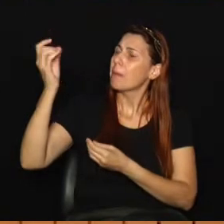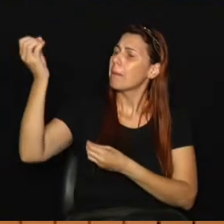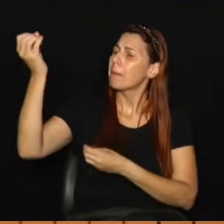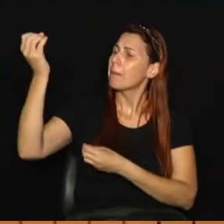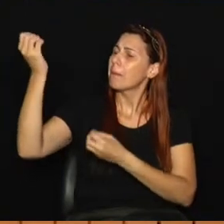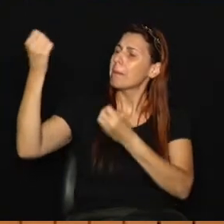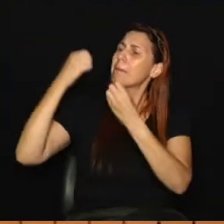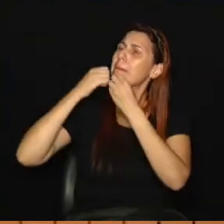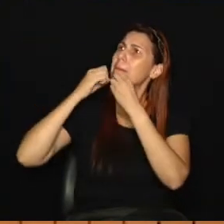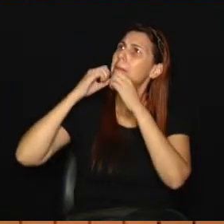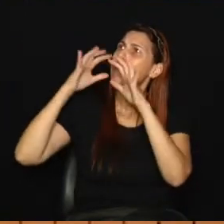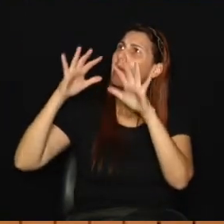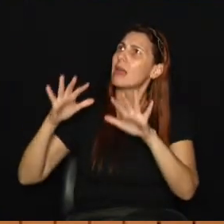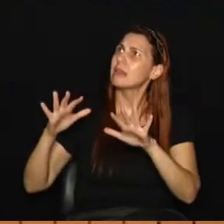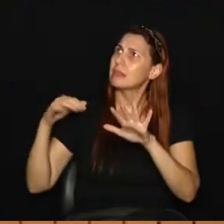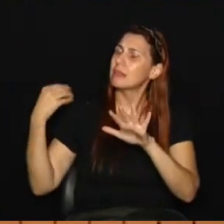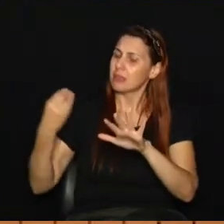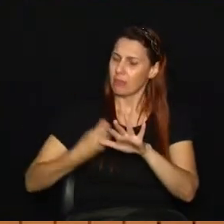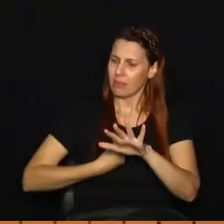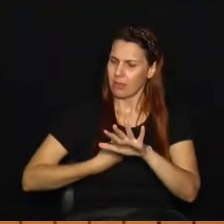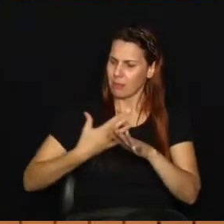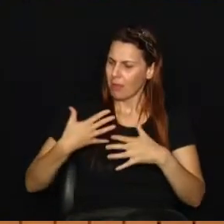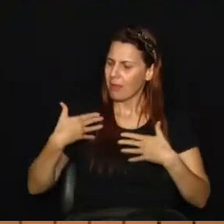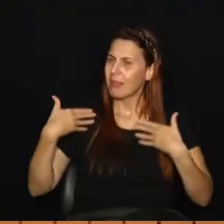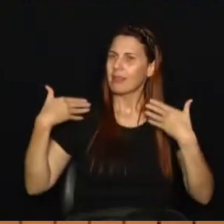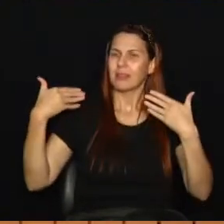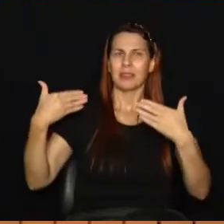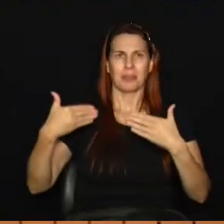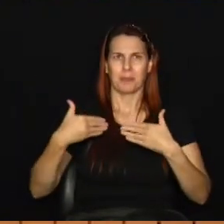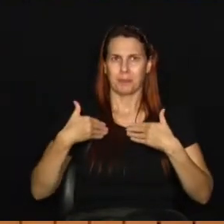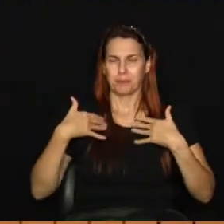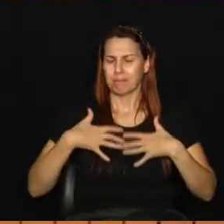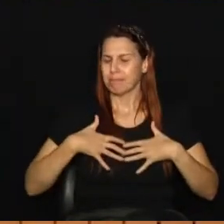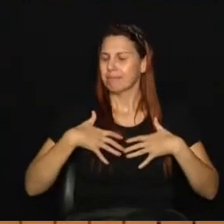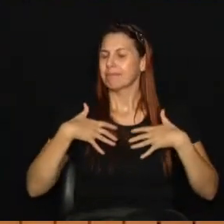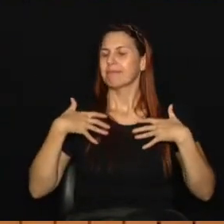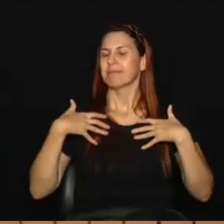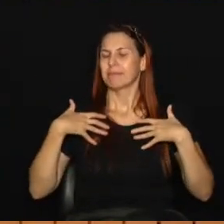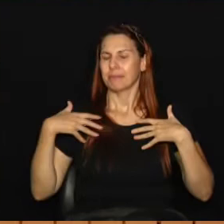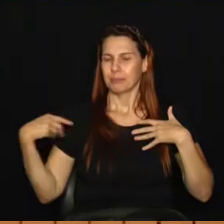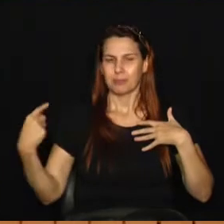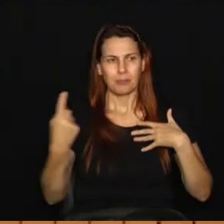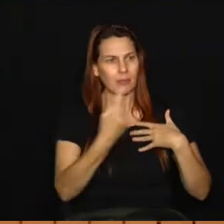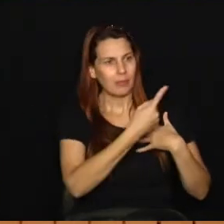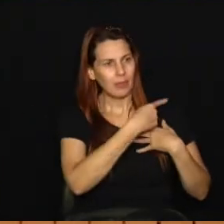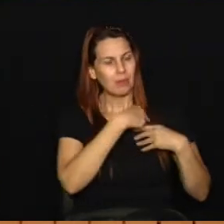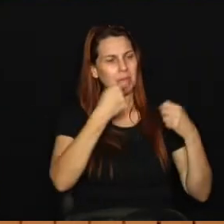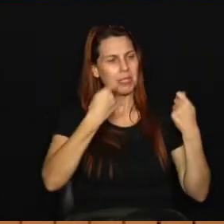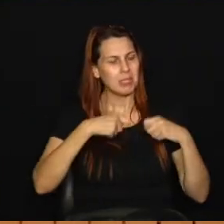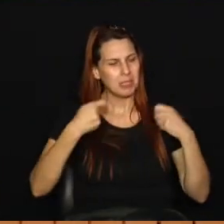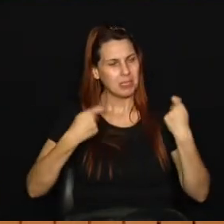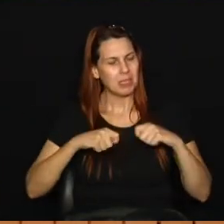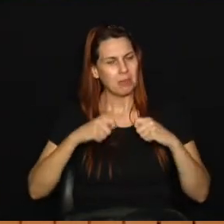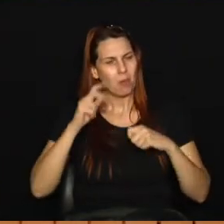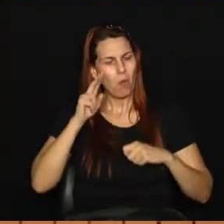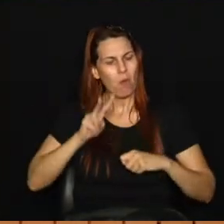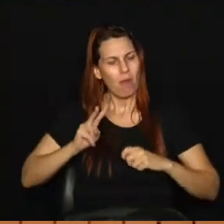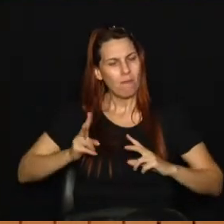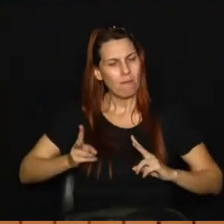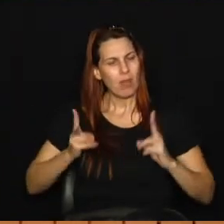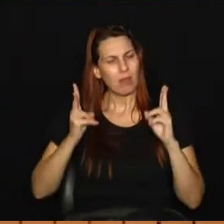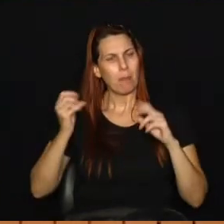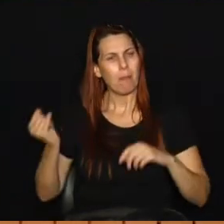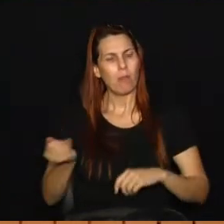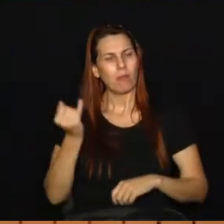bênção, Deus concede a nós uma alegria muito grande. Eu acho que todos nós temos mais a que valorizar aquilo que Deus nos